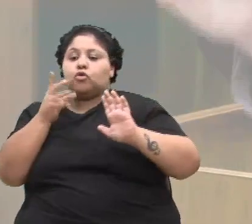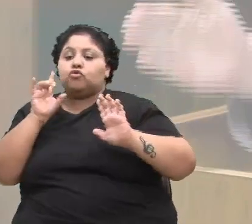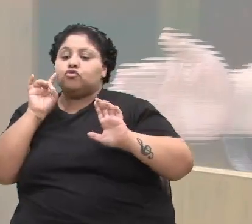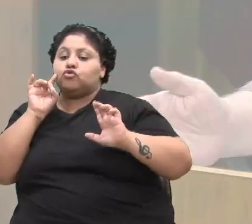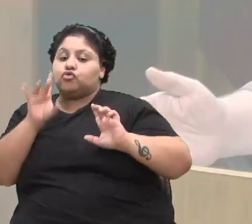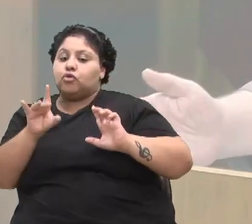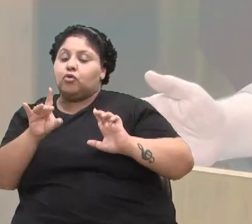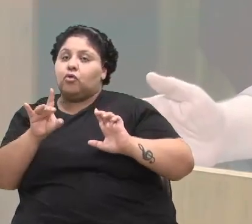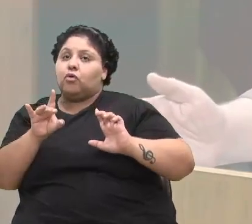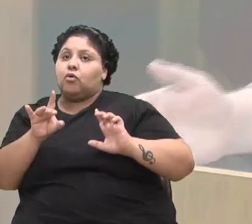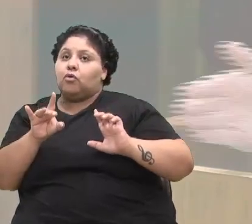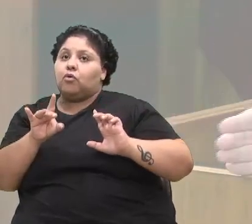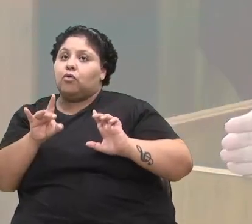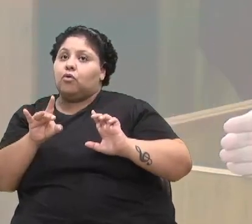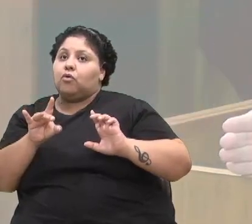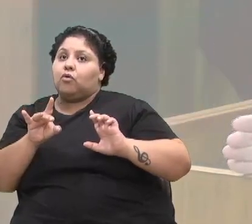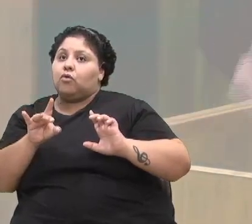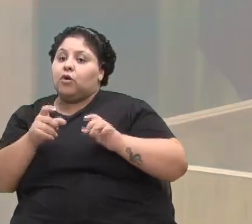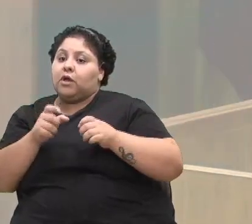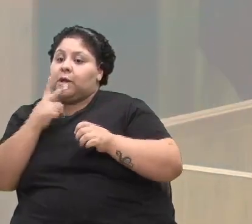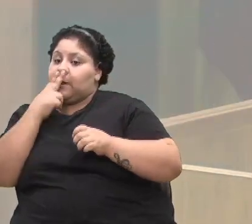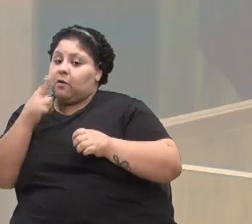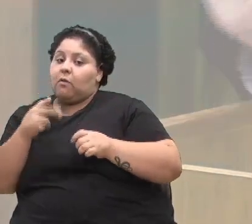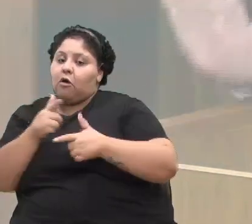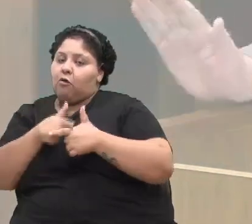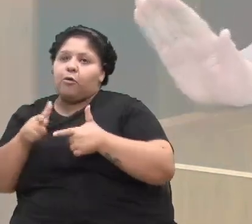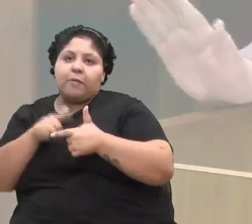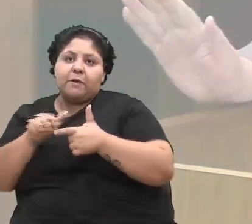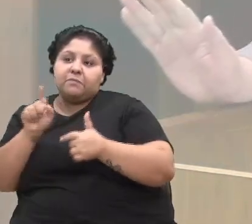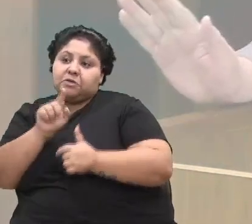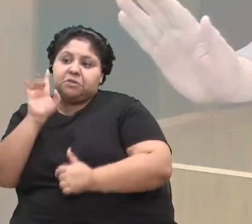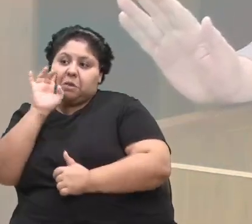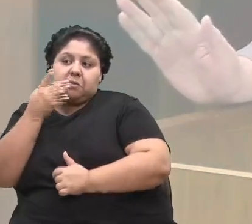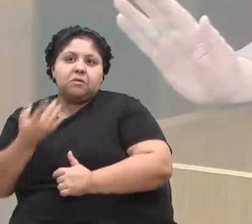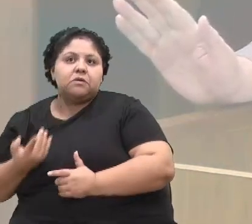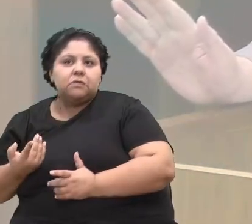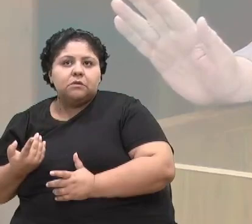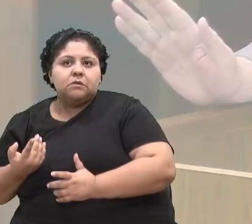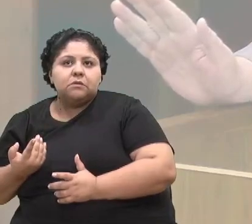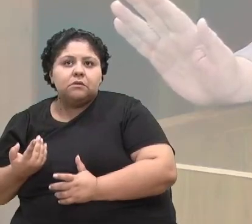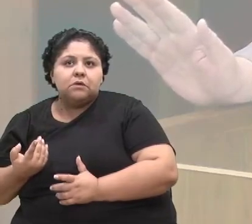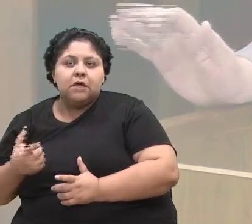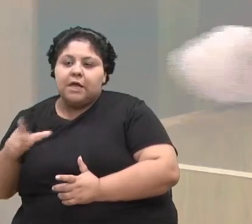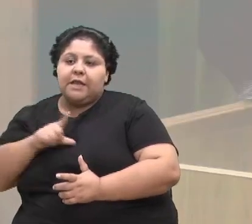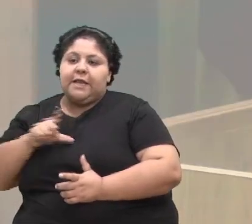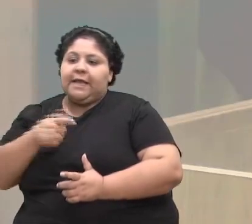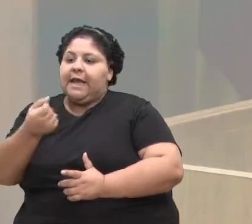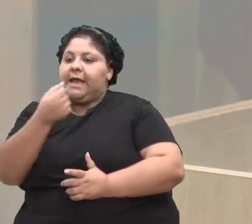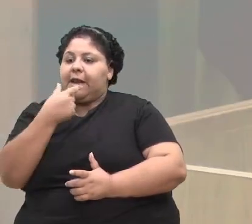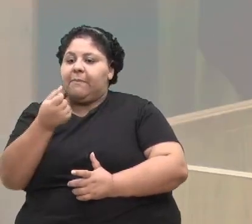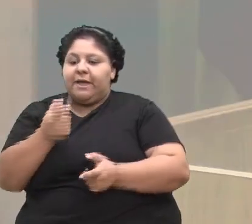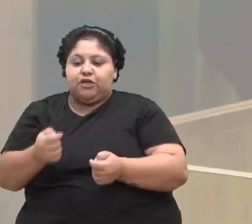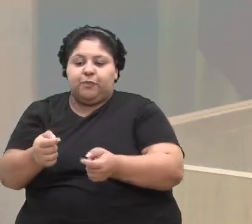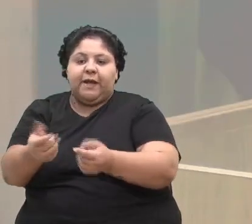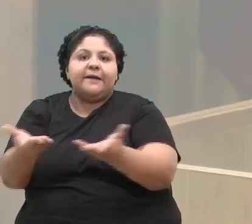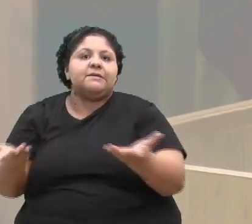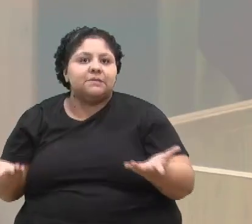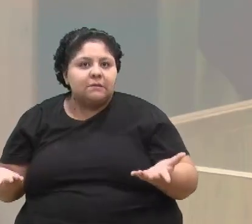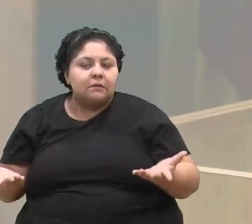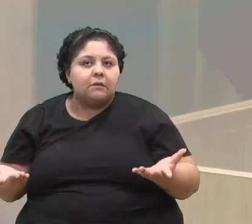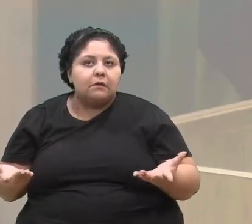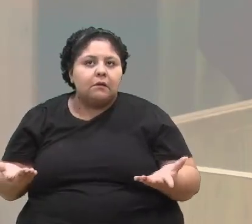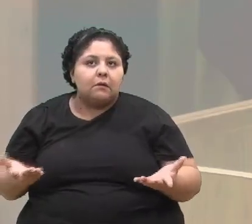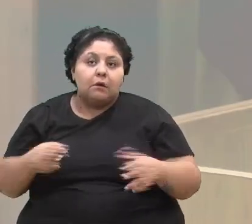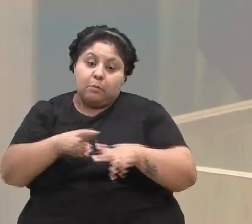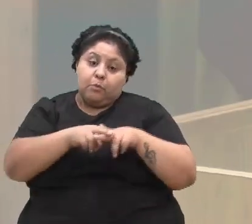ela é exatamente do tamanho do problema. Senão, não é solução. Ninguém dá uma aspirina para câncer. Por isso, eu penso